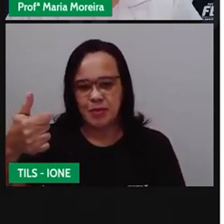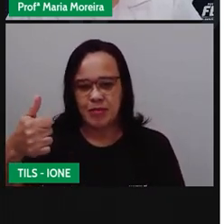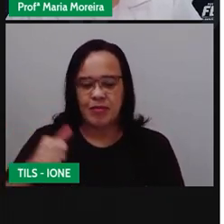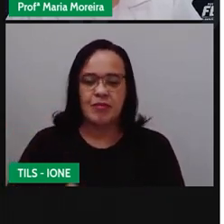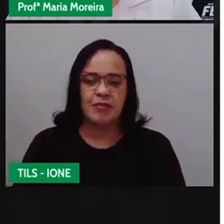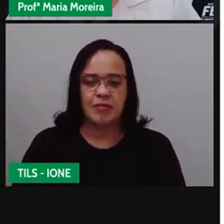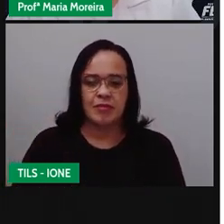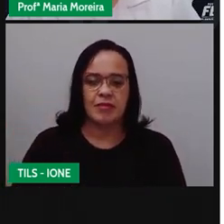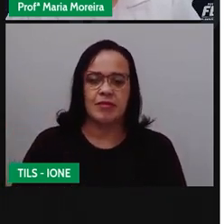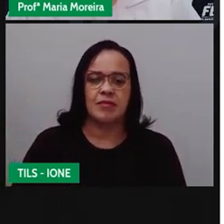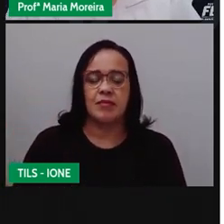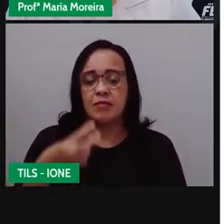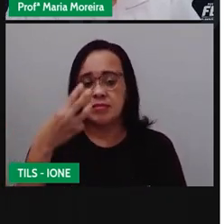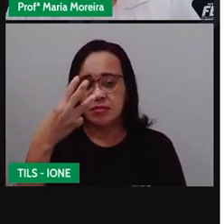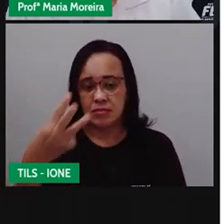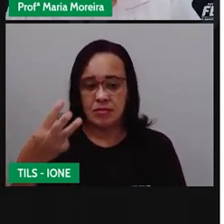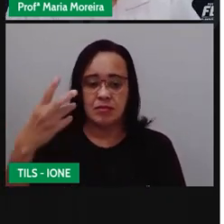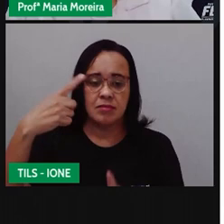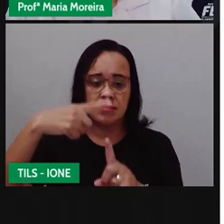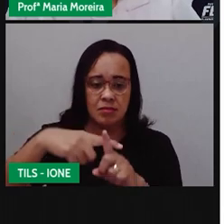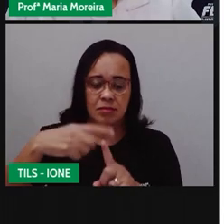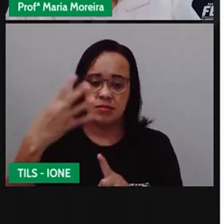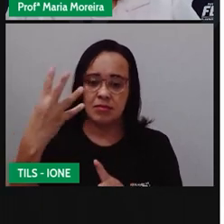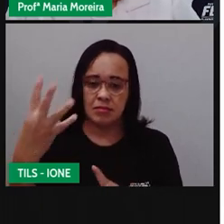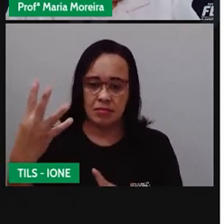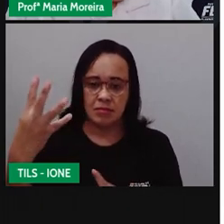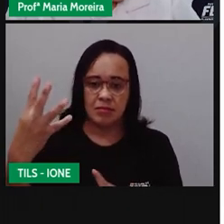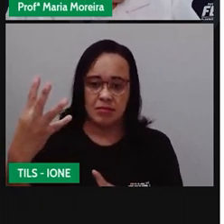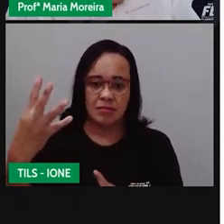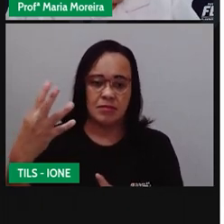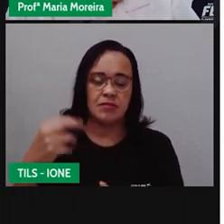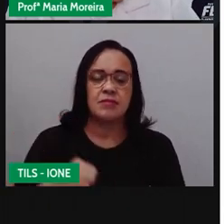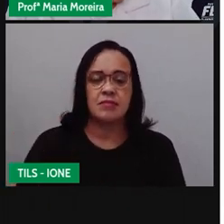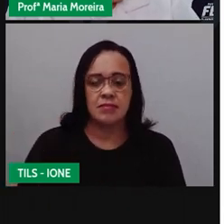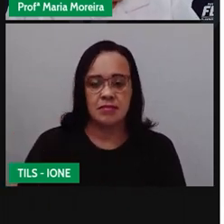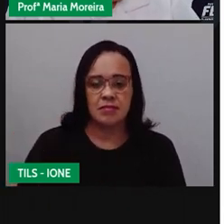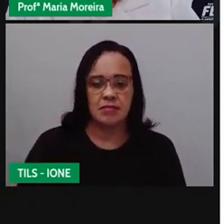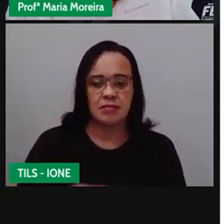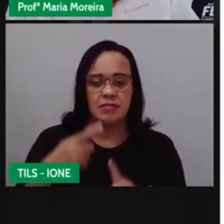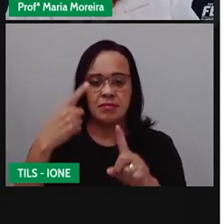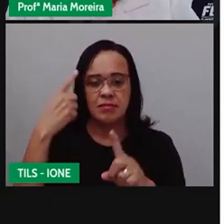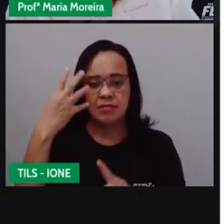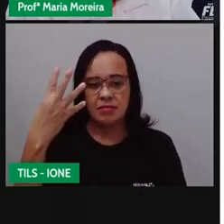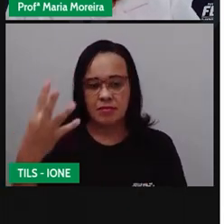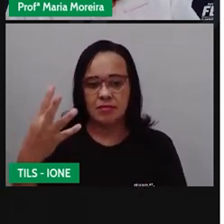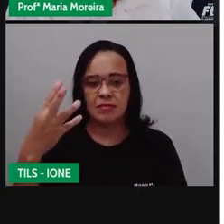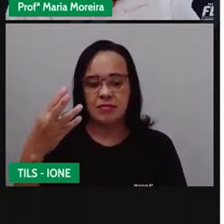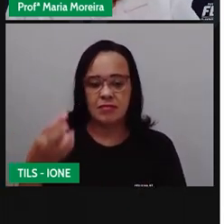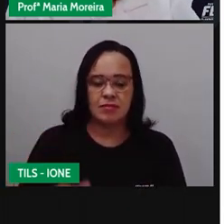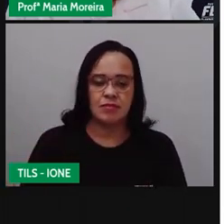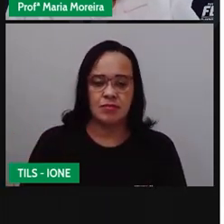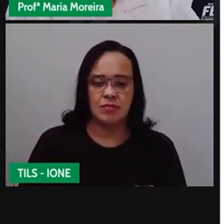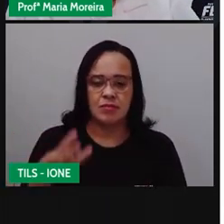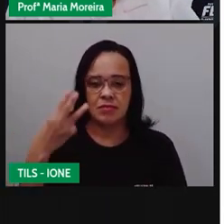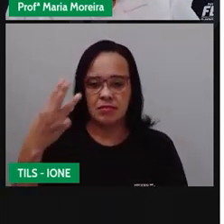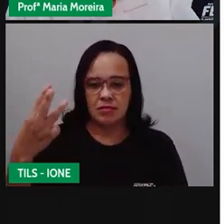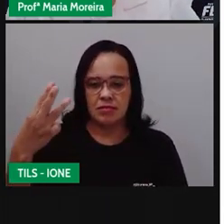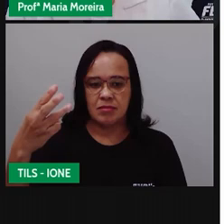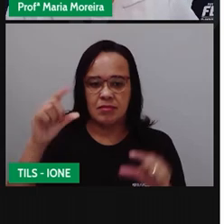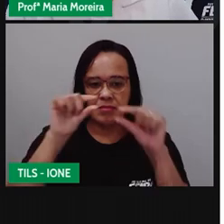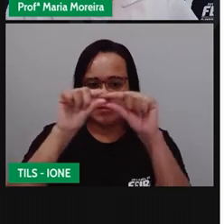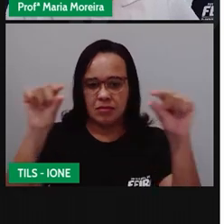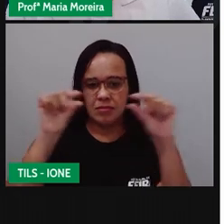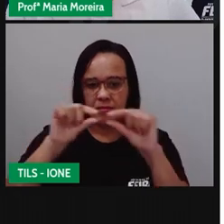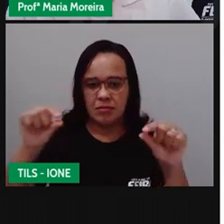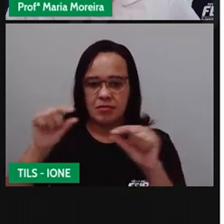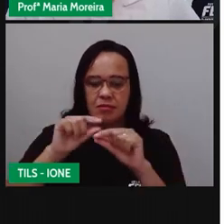quê? 3 vezes 4. 3, ó, as três garrafinhas aqui. 3 o quê? Ó, três linhas,